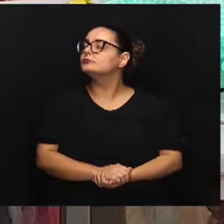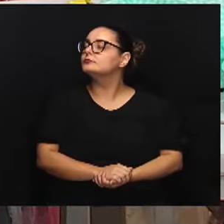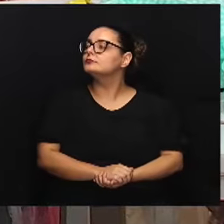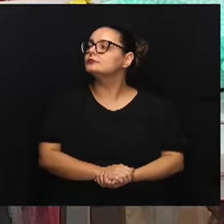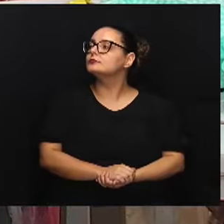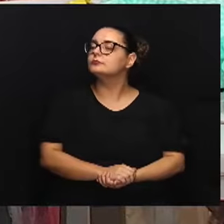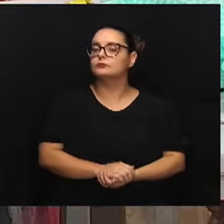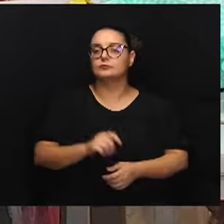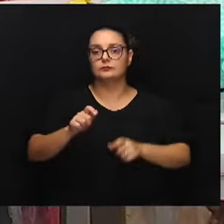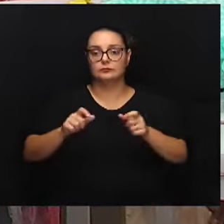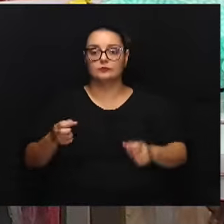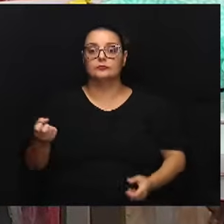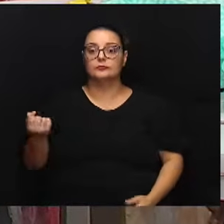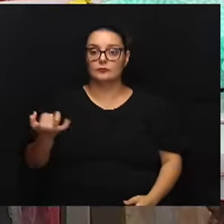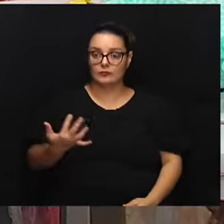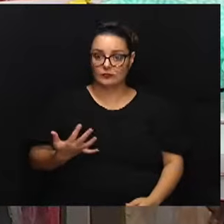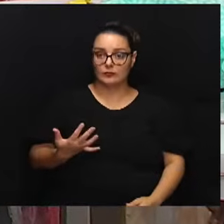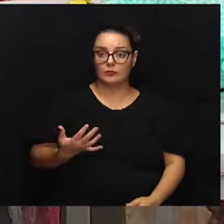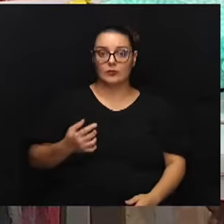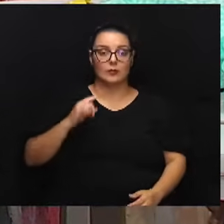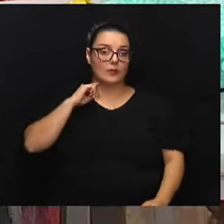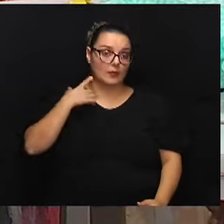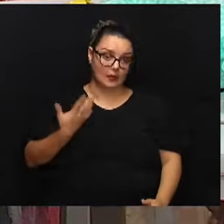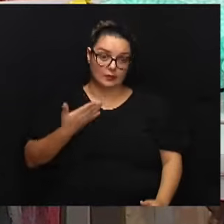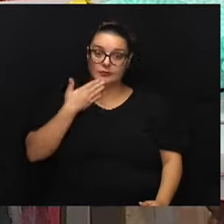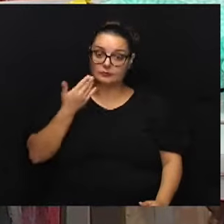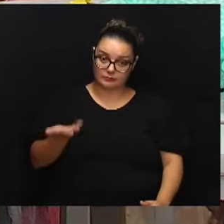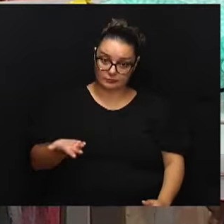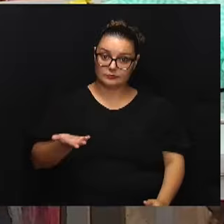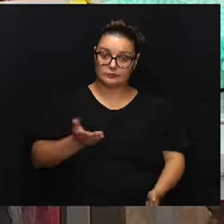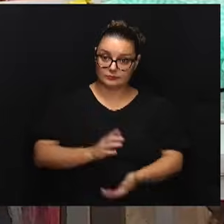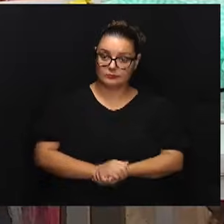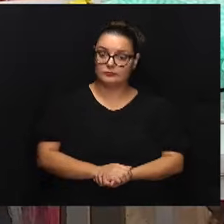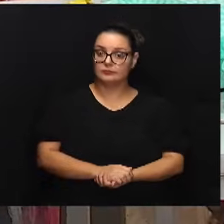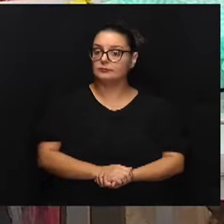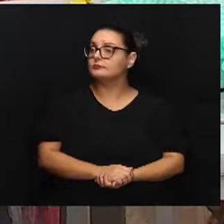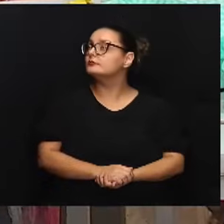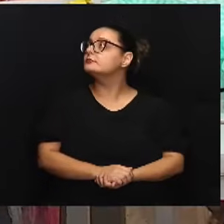E pessoal, e quanto mais vocês se sujarem, melhor.